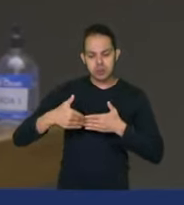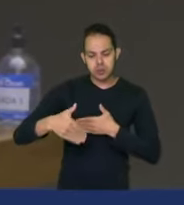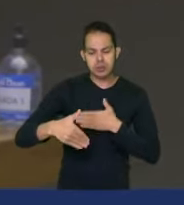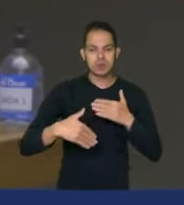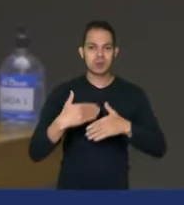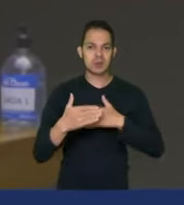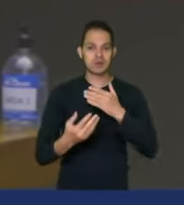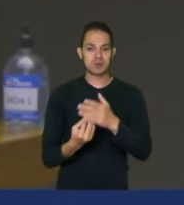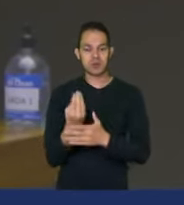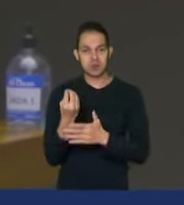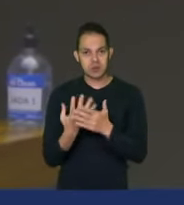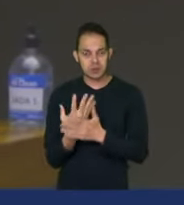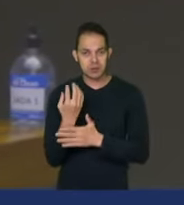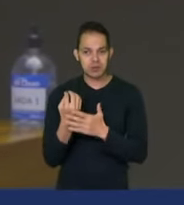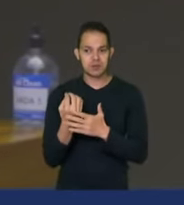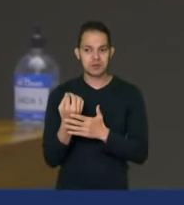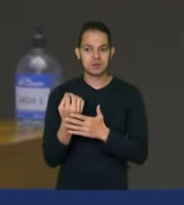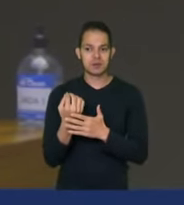produtivo,